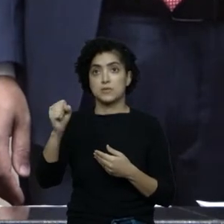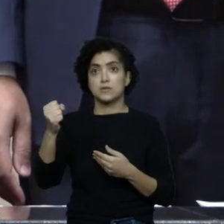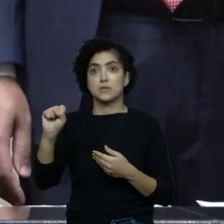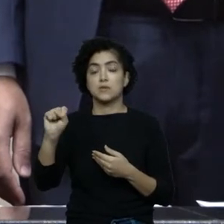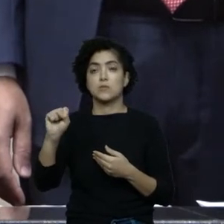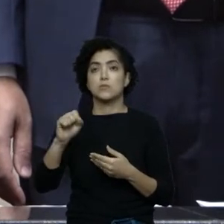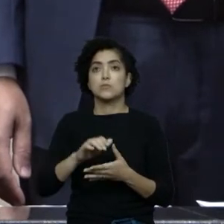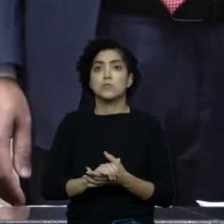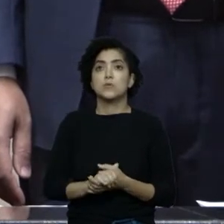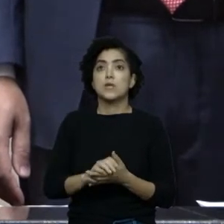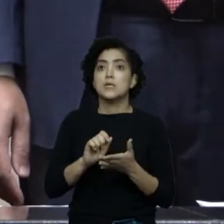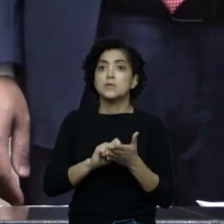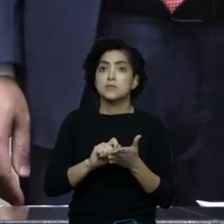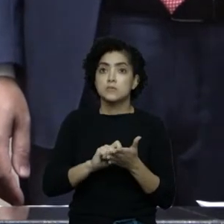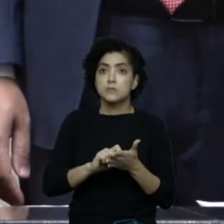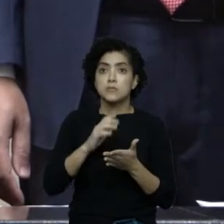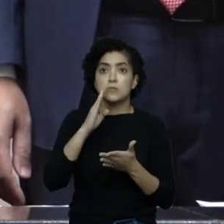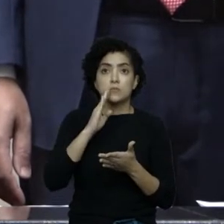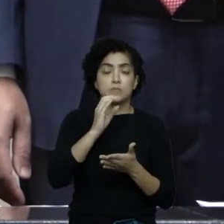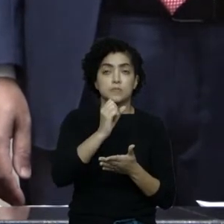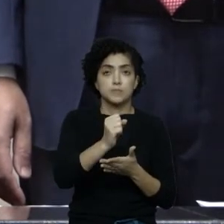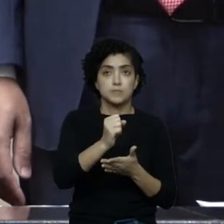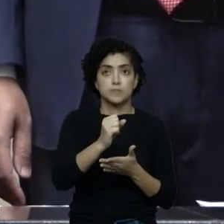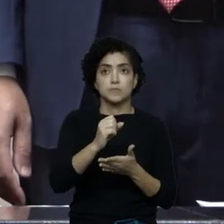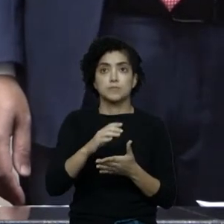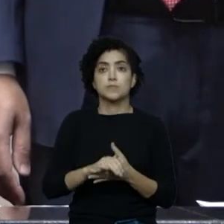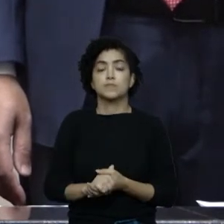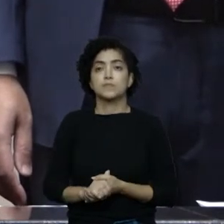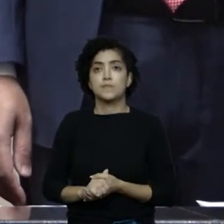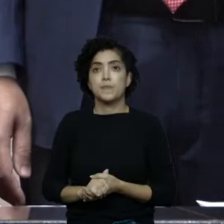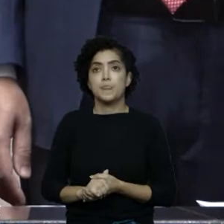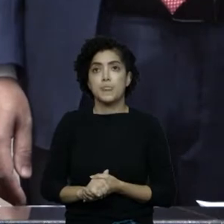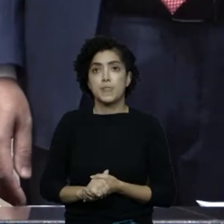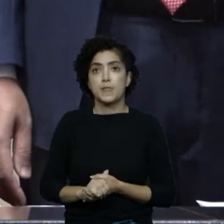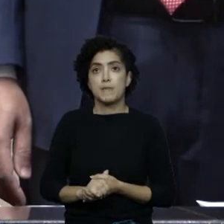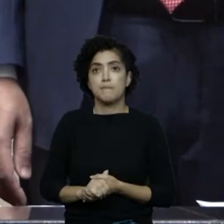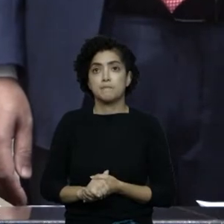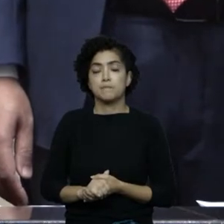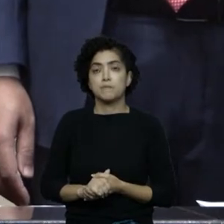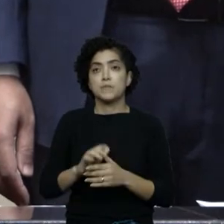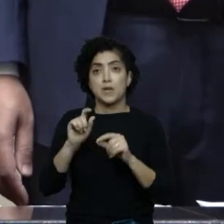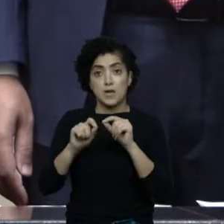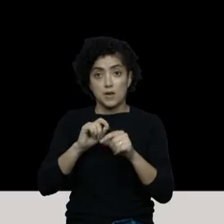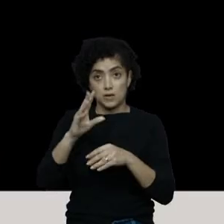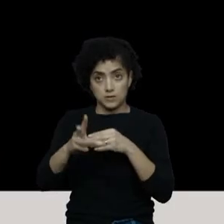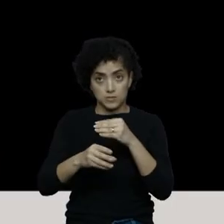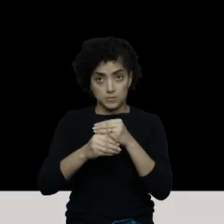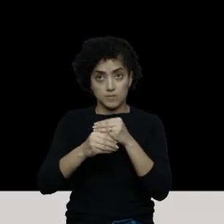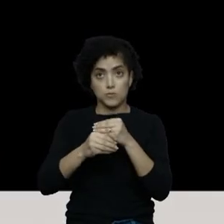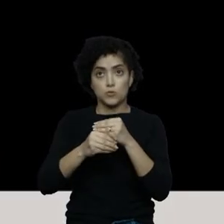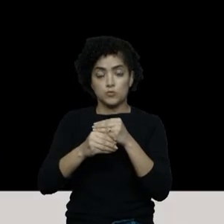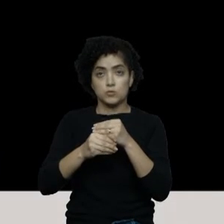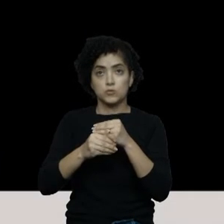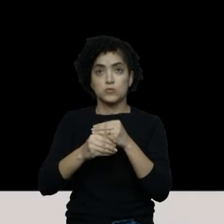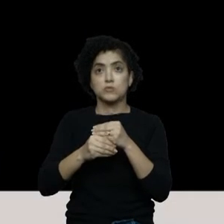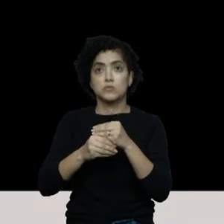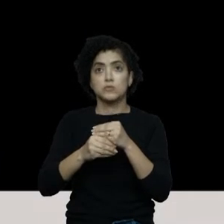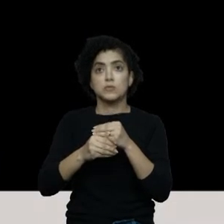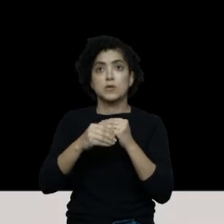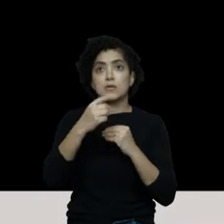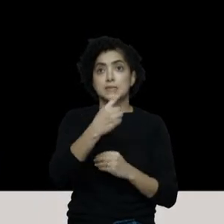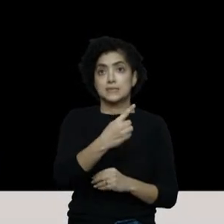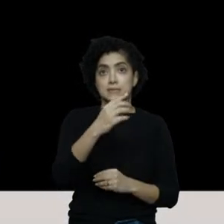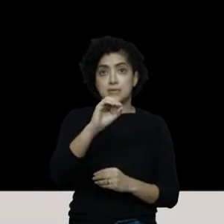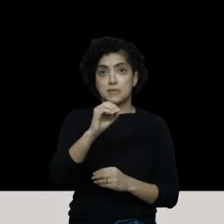subscrito pelo Deputado Bruno Souza e outros e se refere a emenda supressiva de folhas